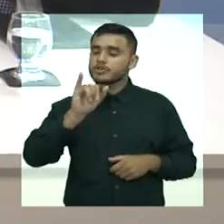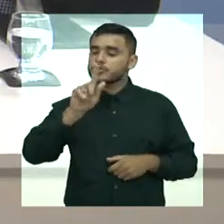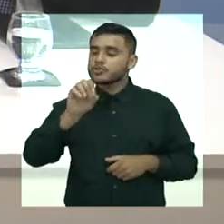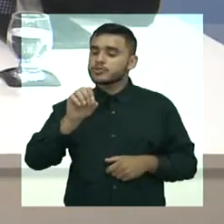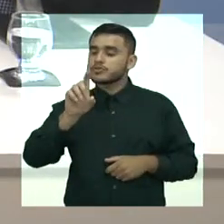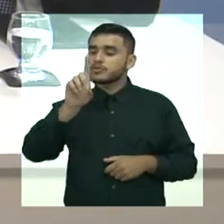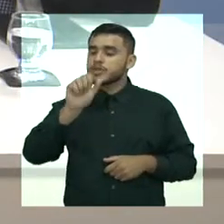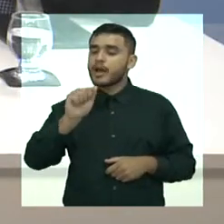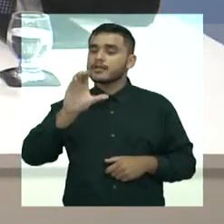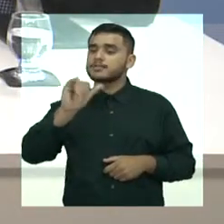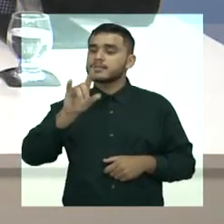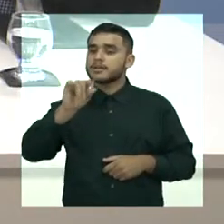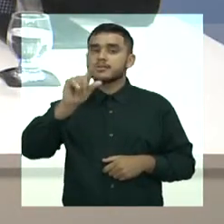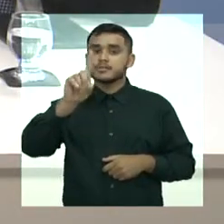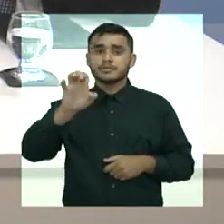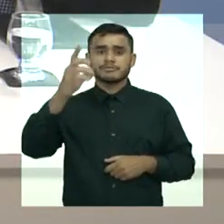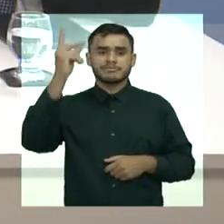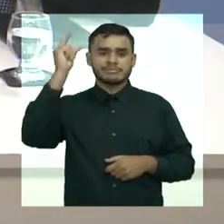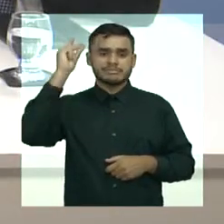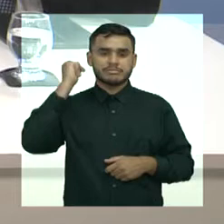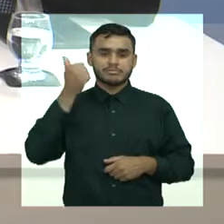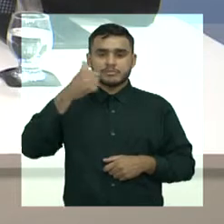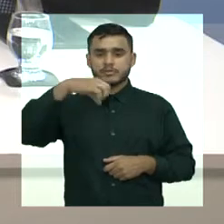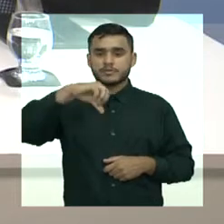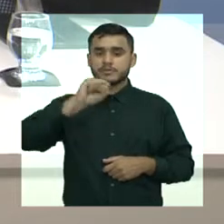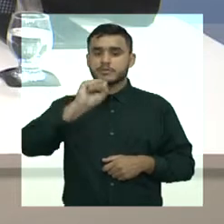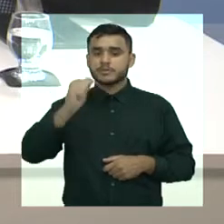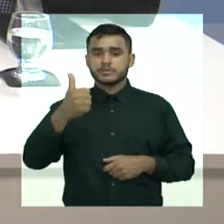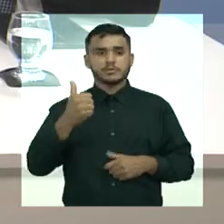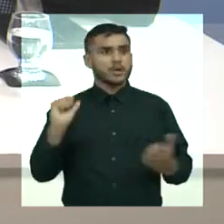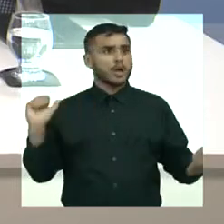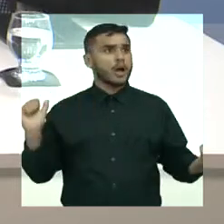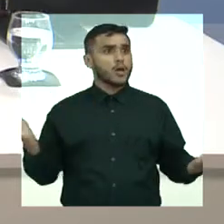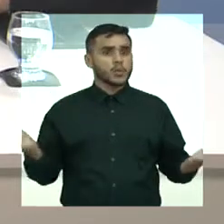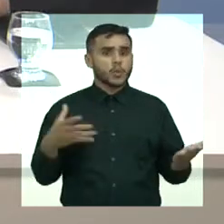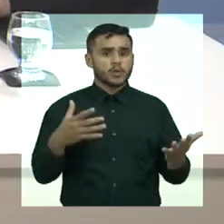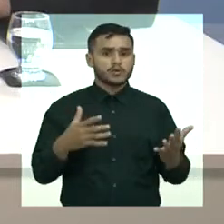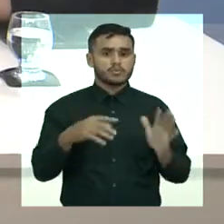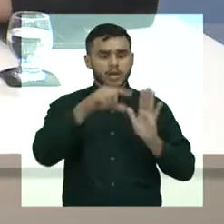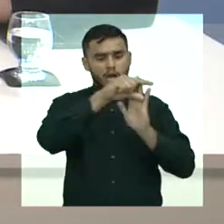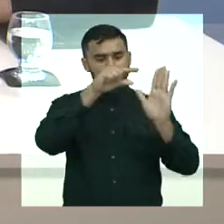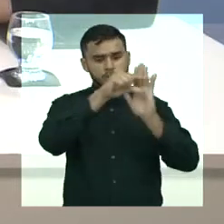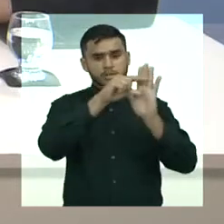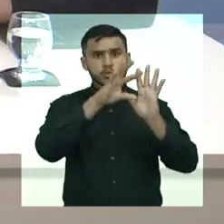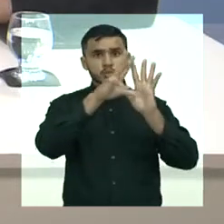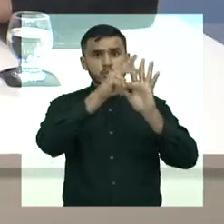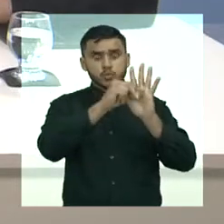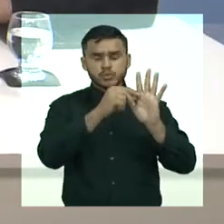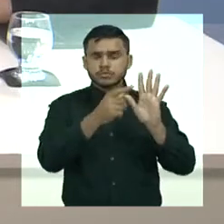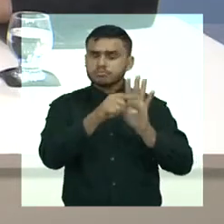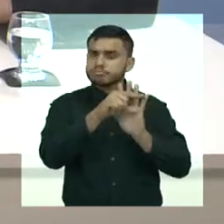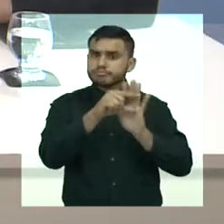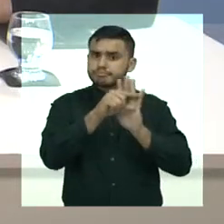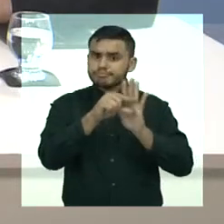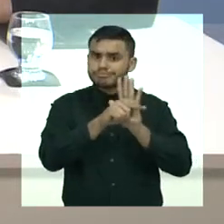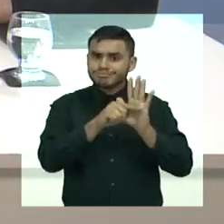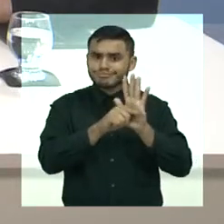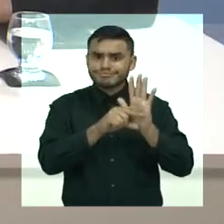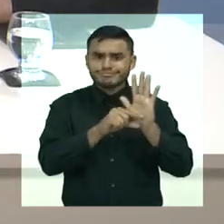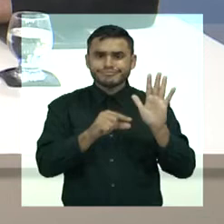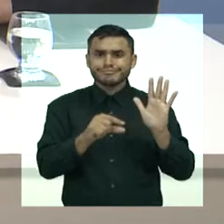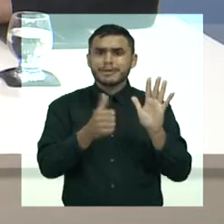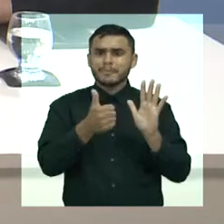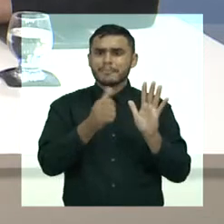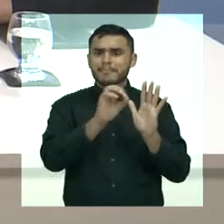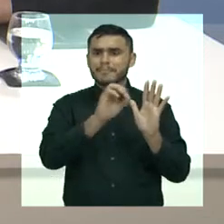Obras e Posturas, uma lei de 1981, são 1.002 artigos, né, muitas emendas,